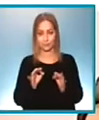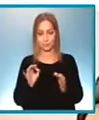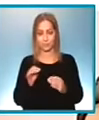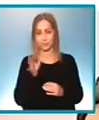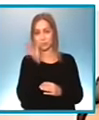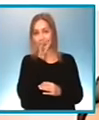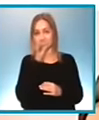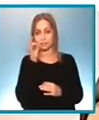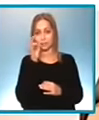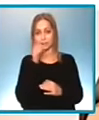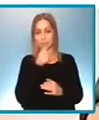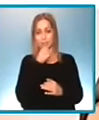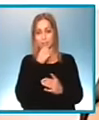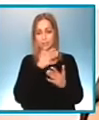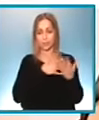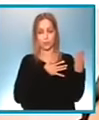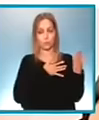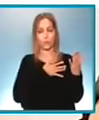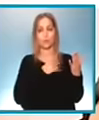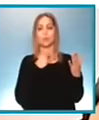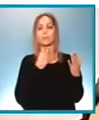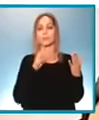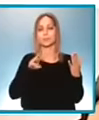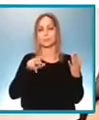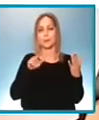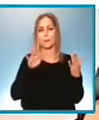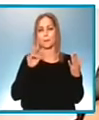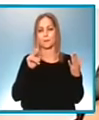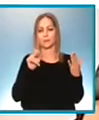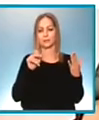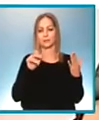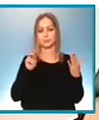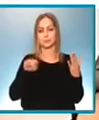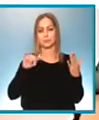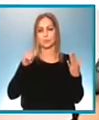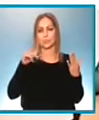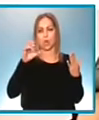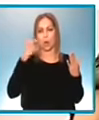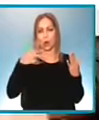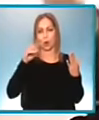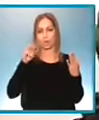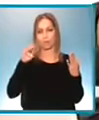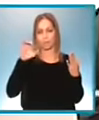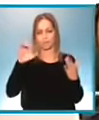se vai cantar o fado na voz de... Maia Milinkovic. Um aplauso.